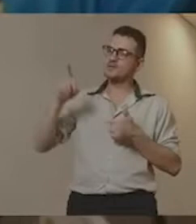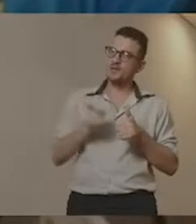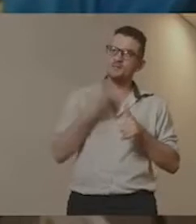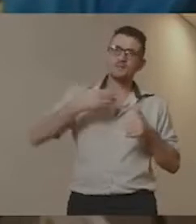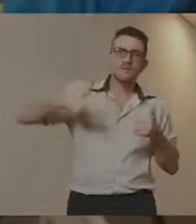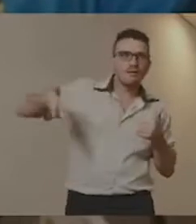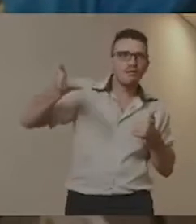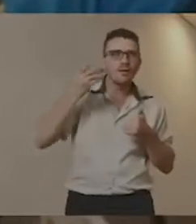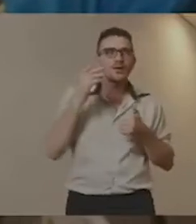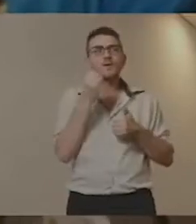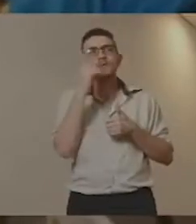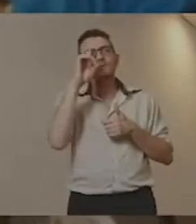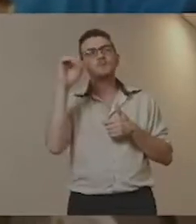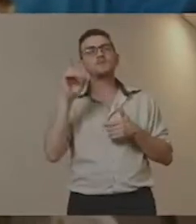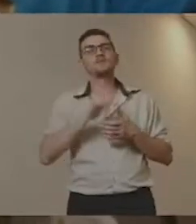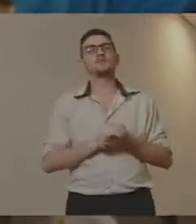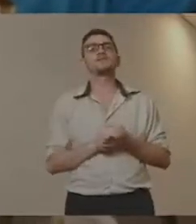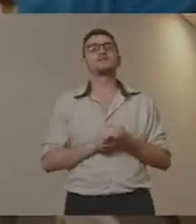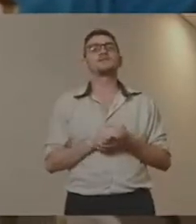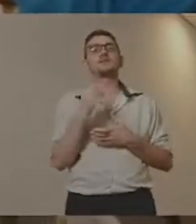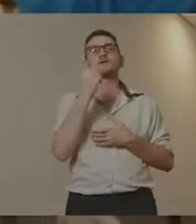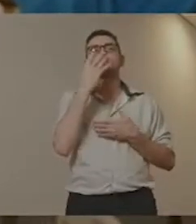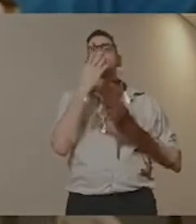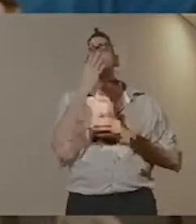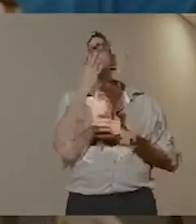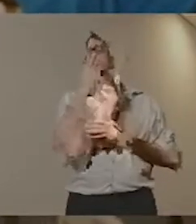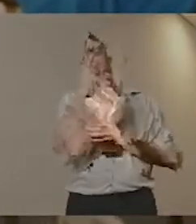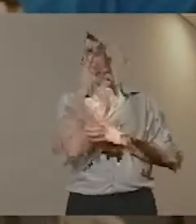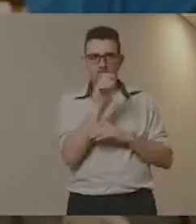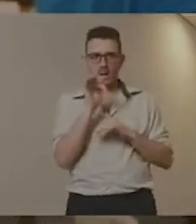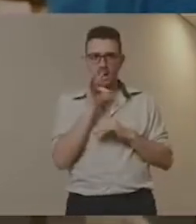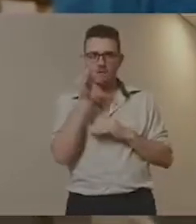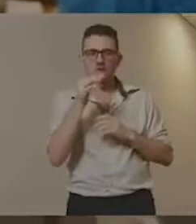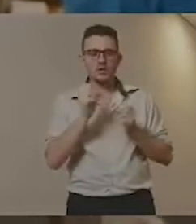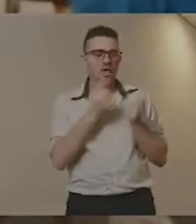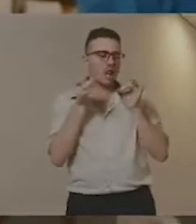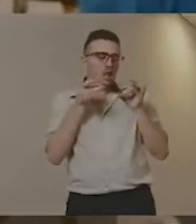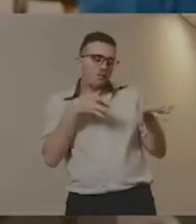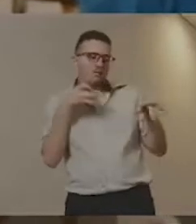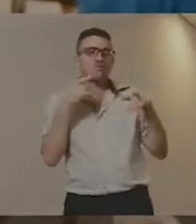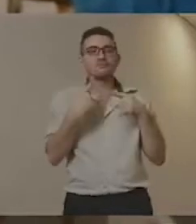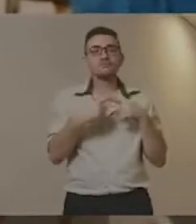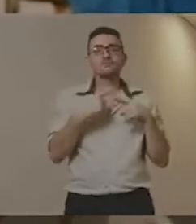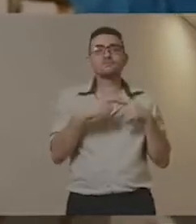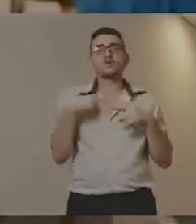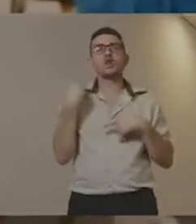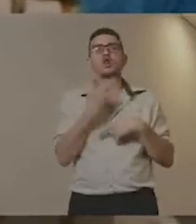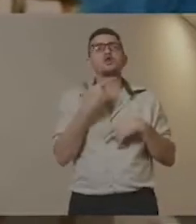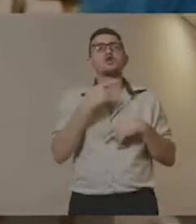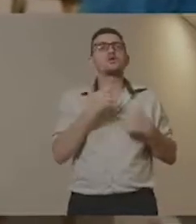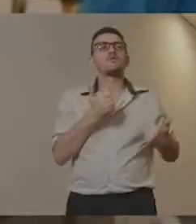É fato que a gente ficou, usar uma palavra um pouco mais forte, mais abandonado, porque não tivemos